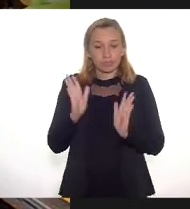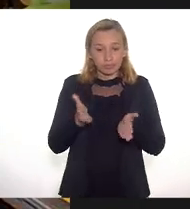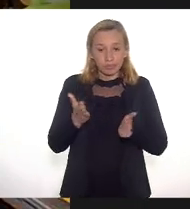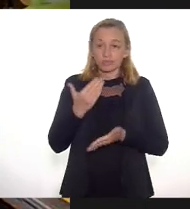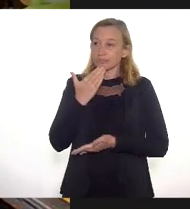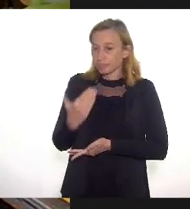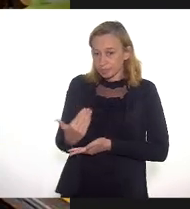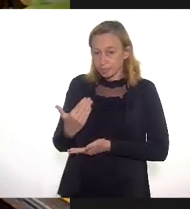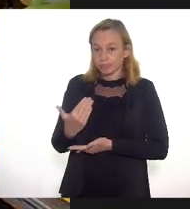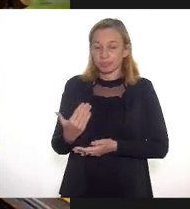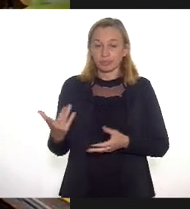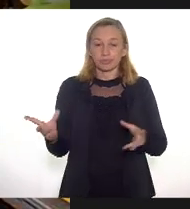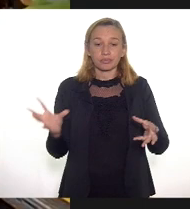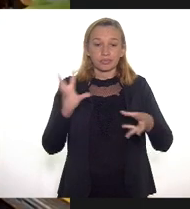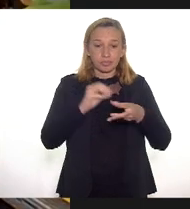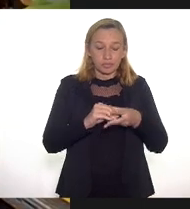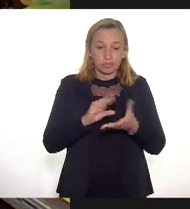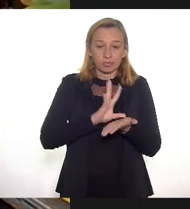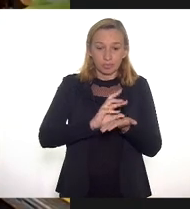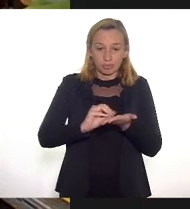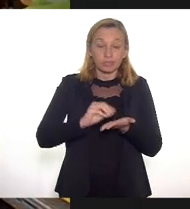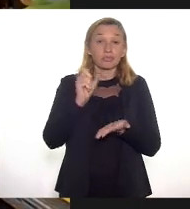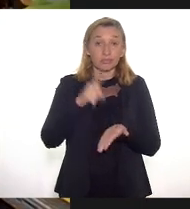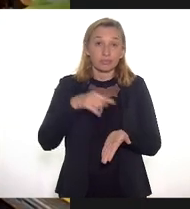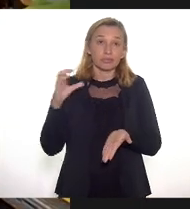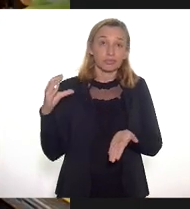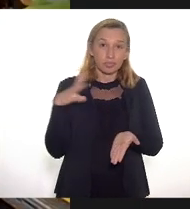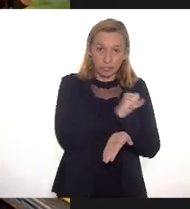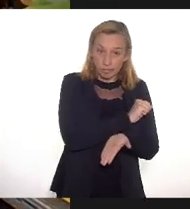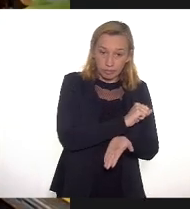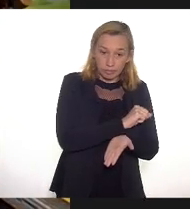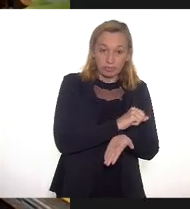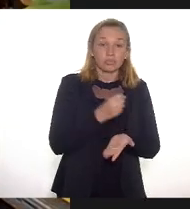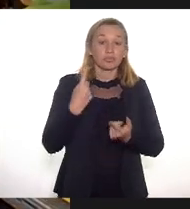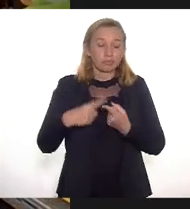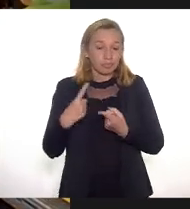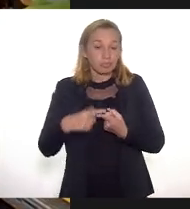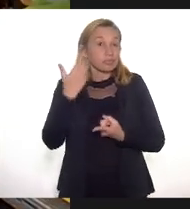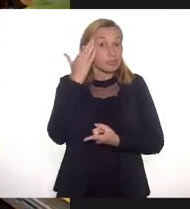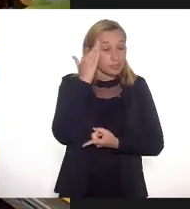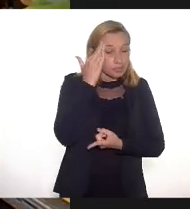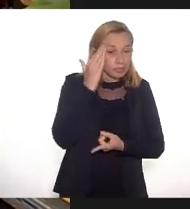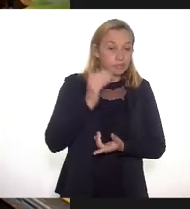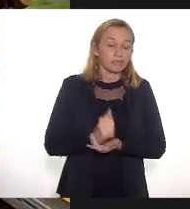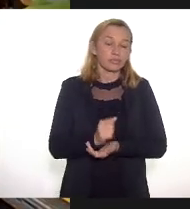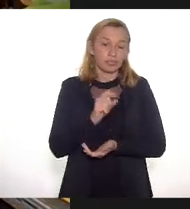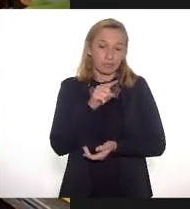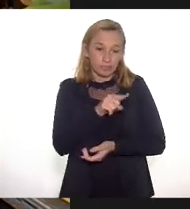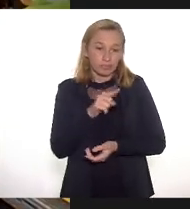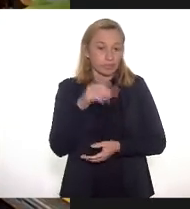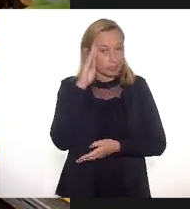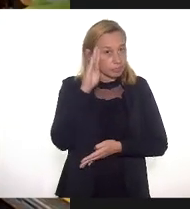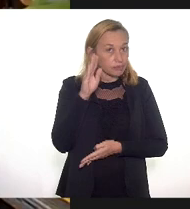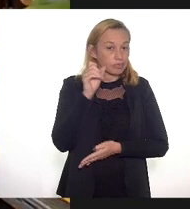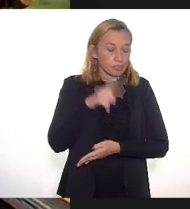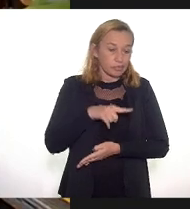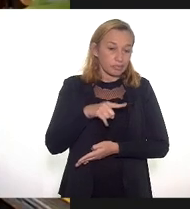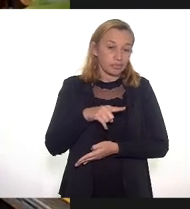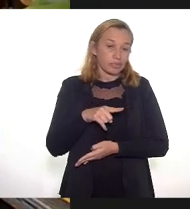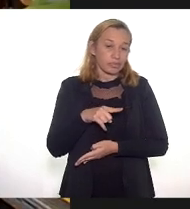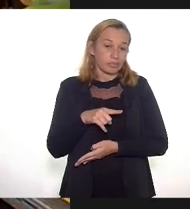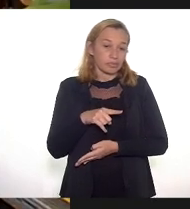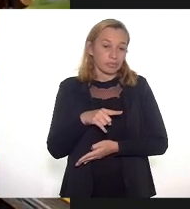o pedido de inclusão de pauta e a urgência, justamente porque entendemos que essa prioridade não é